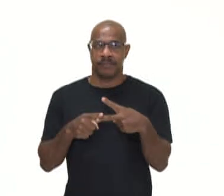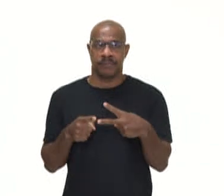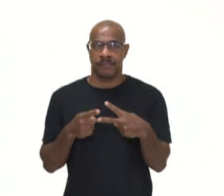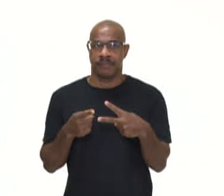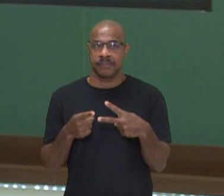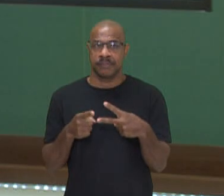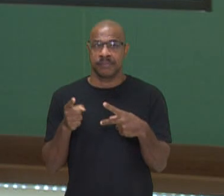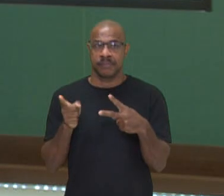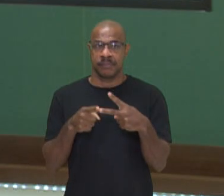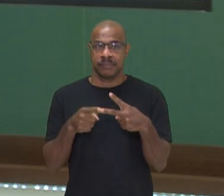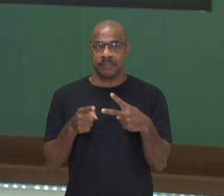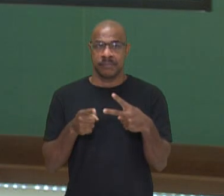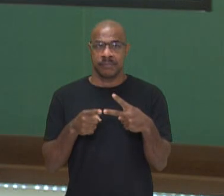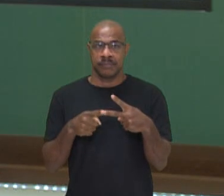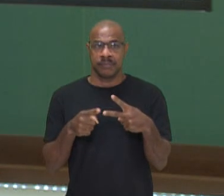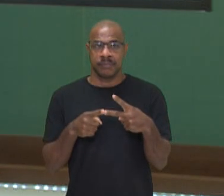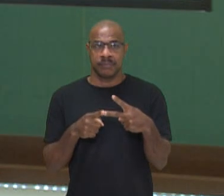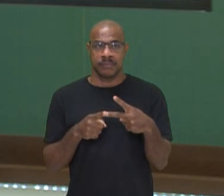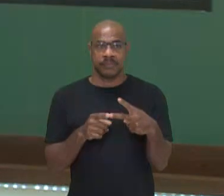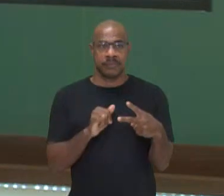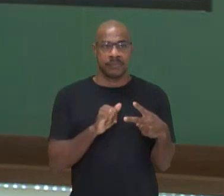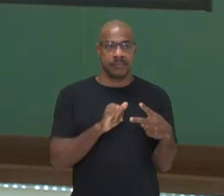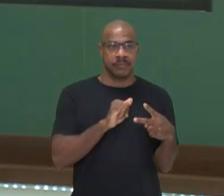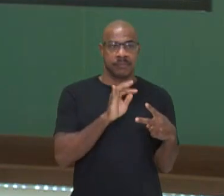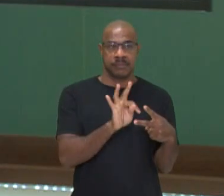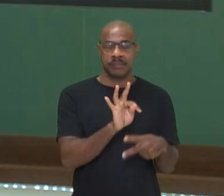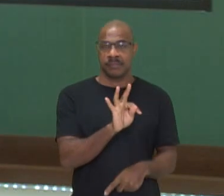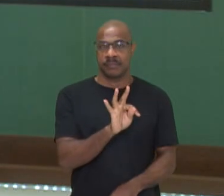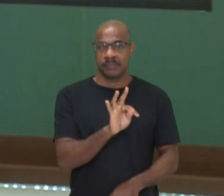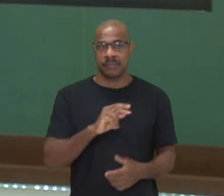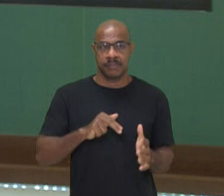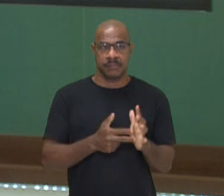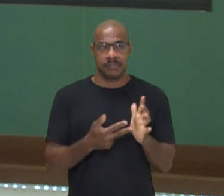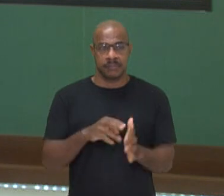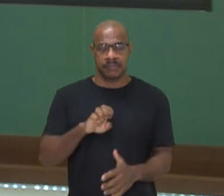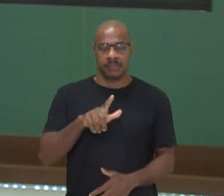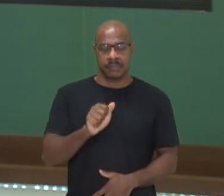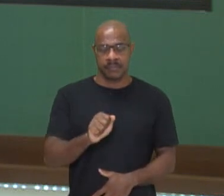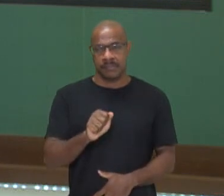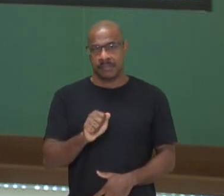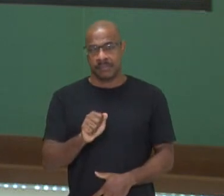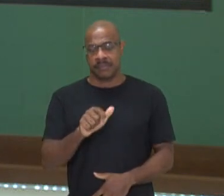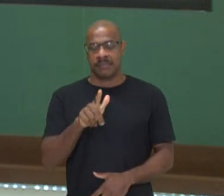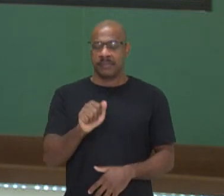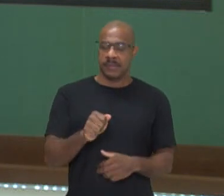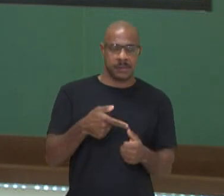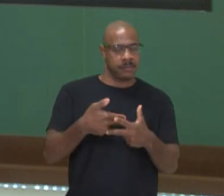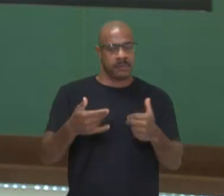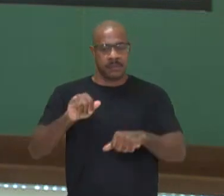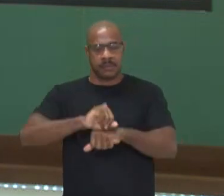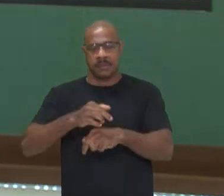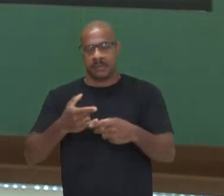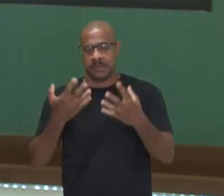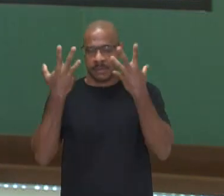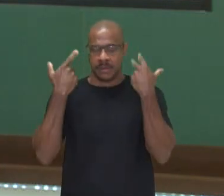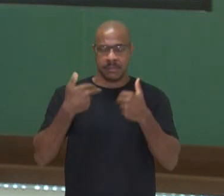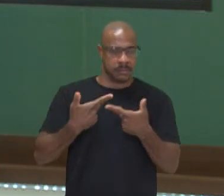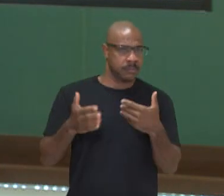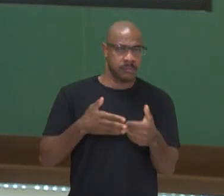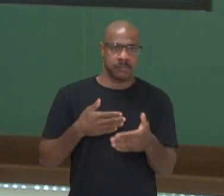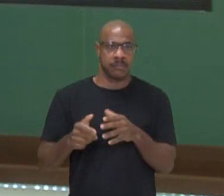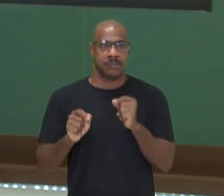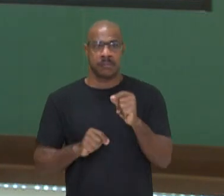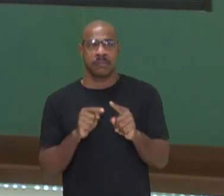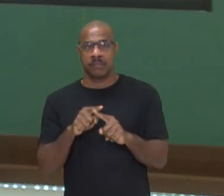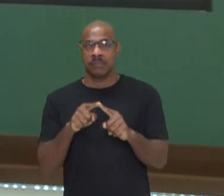quero, na número 2, o pronome it, que é aquele pronome que significa ele ou ela, para se referir a um objeto ou animal, a gente já sabe. Ele está se